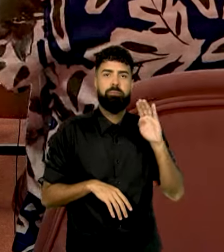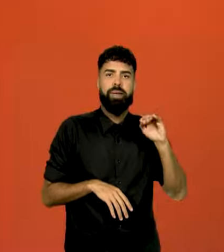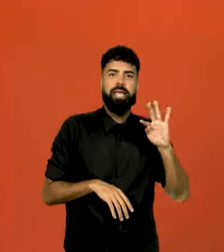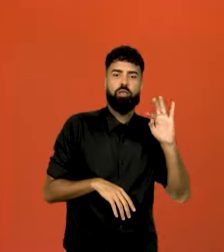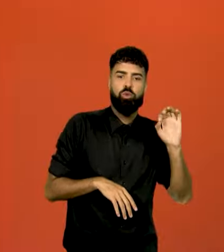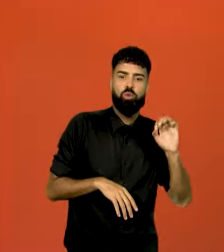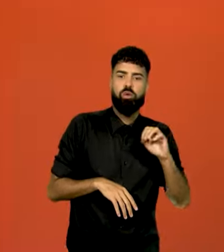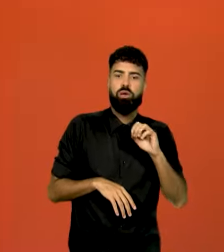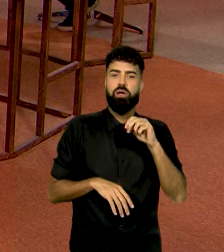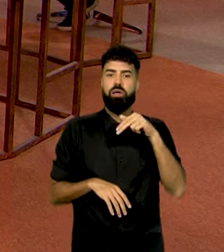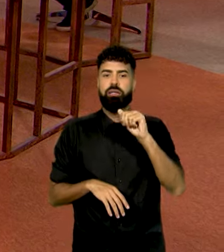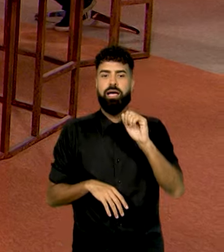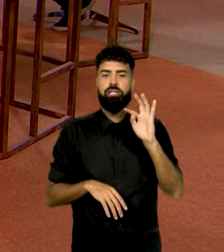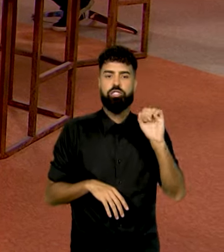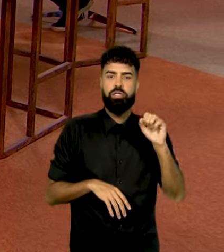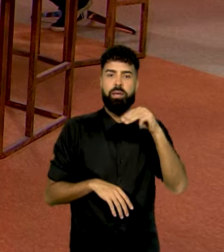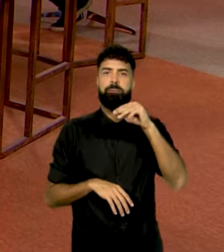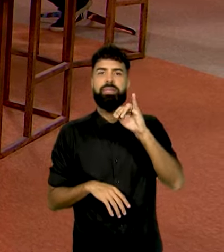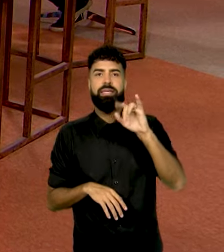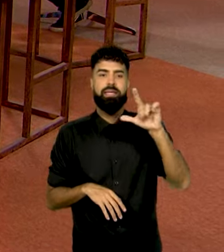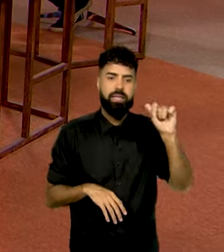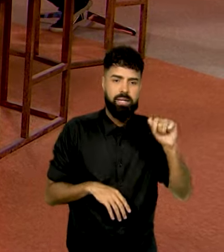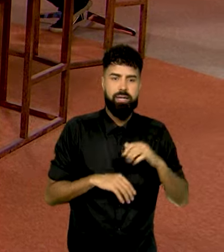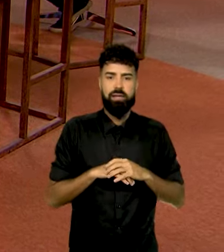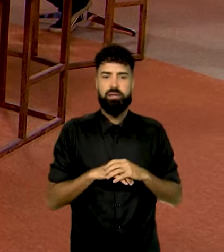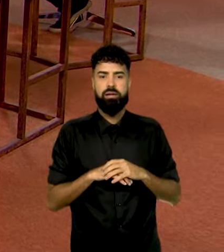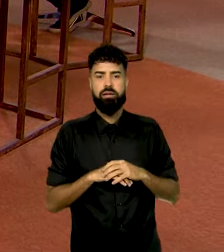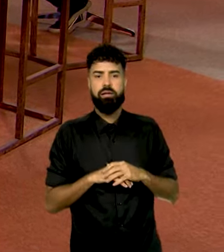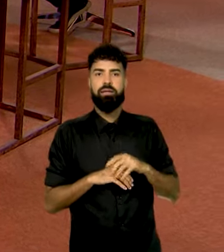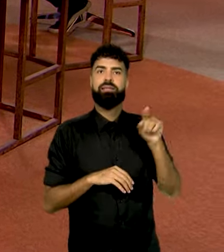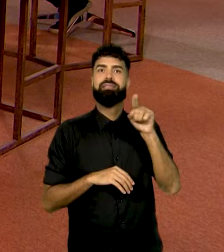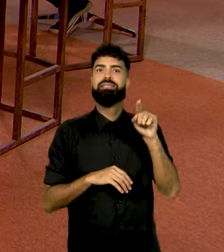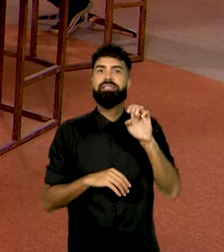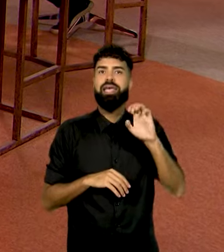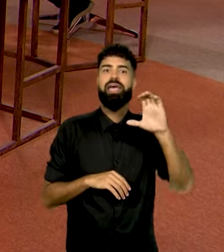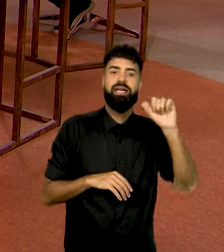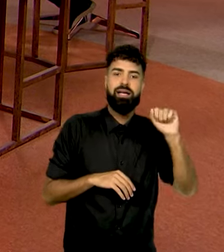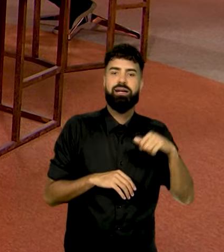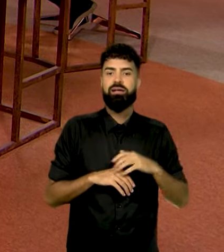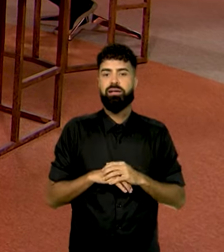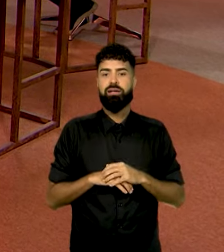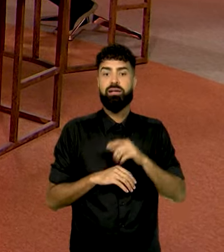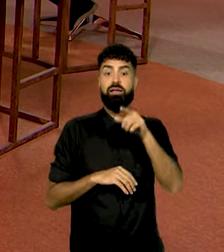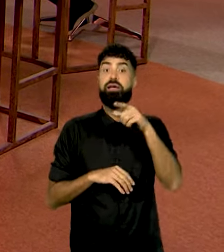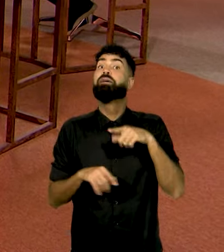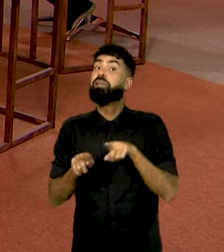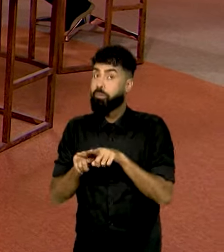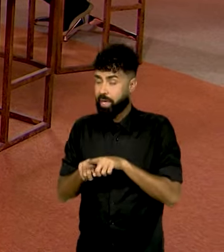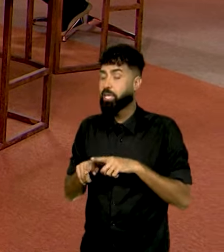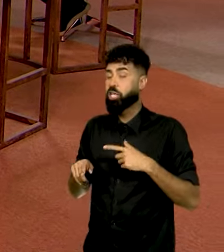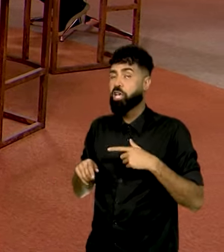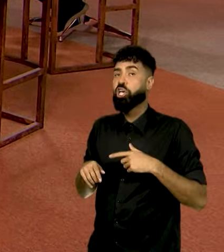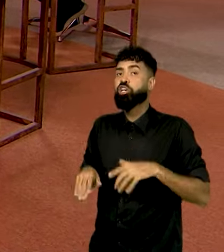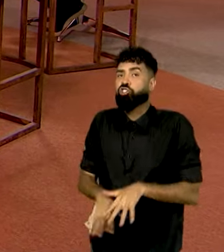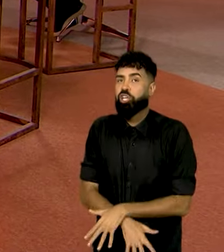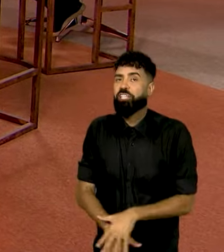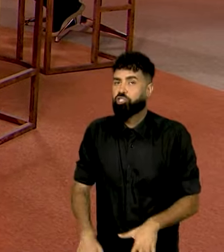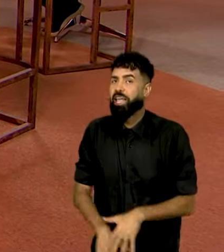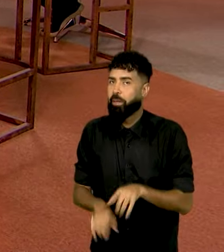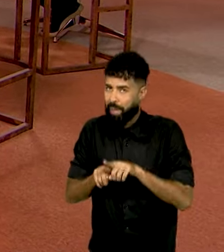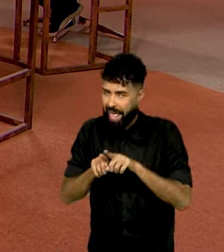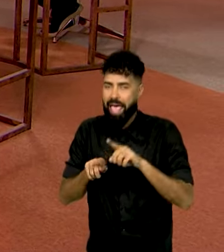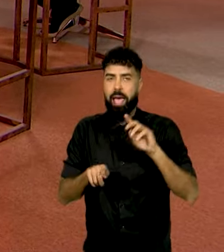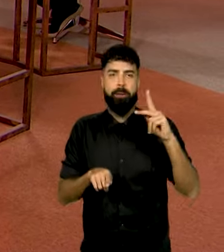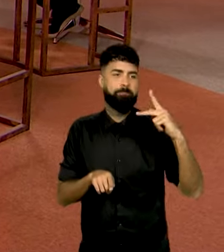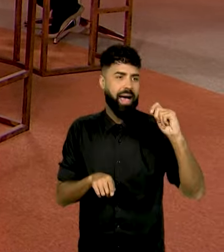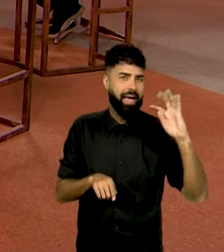primeira geração. Max. Mila, Zeca, é tudo muito... Chiquititas também. Chiquititas Pata, também, é lógico. Pois é. De